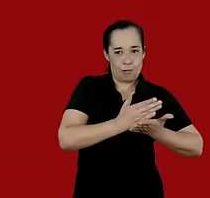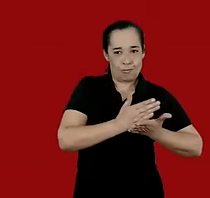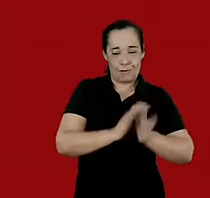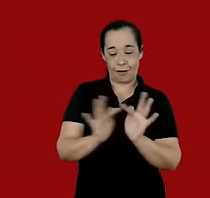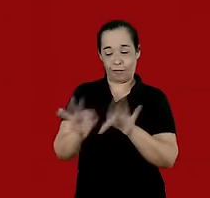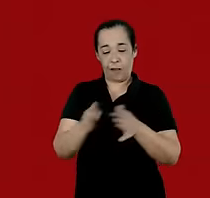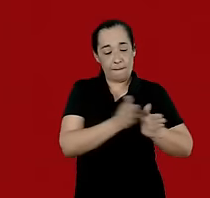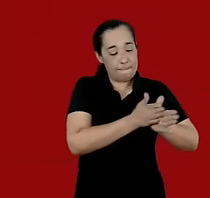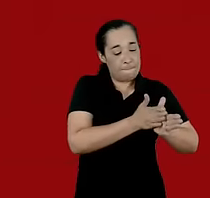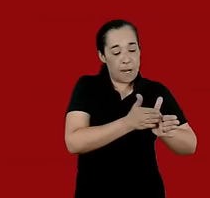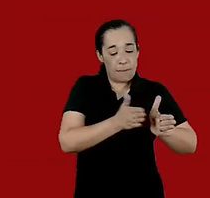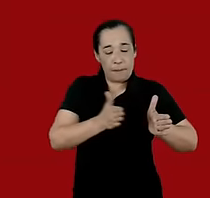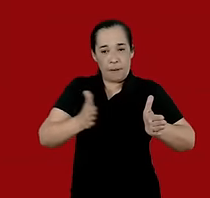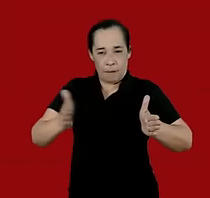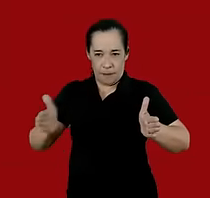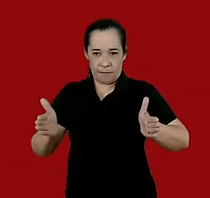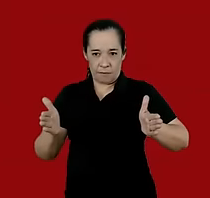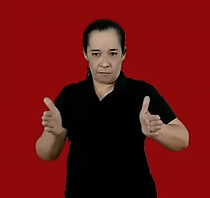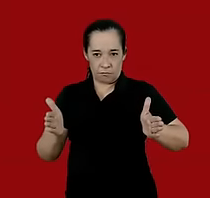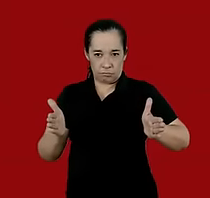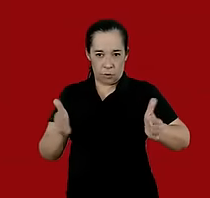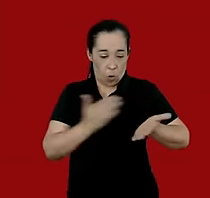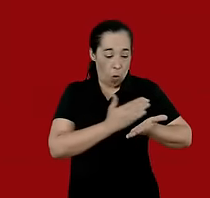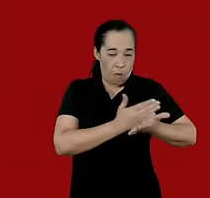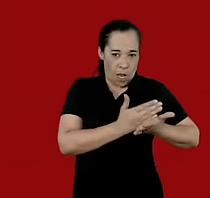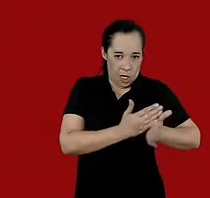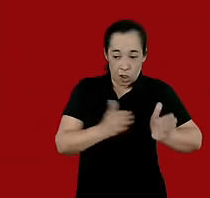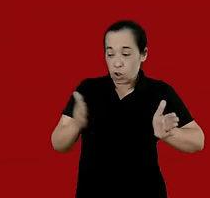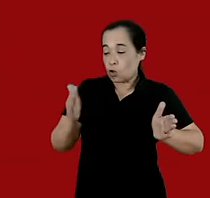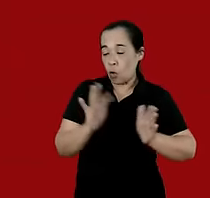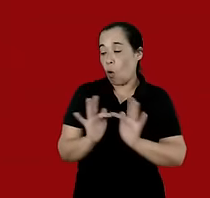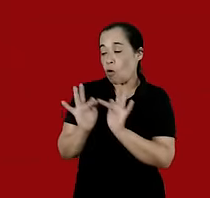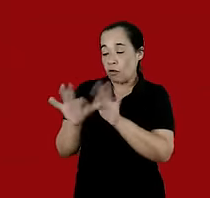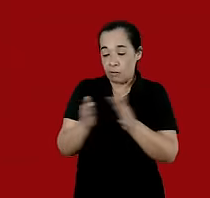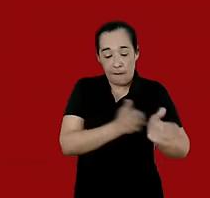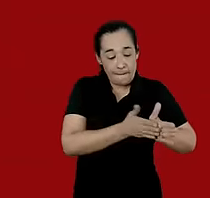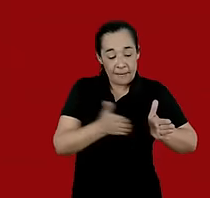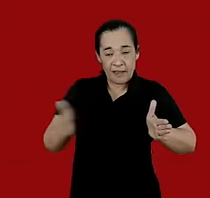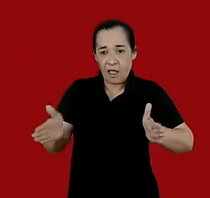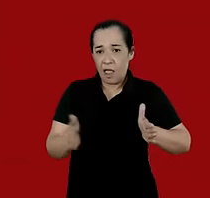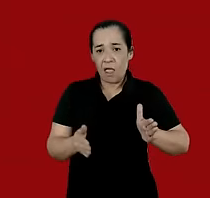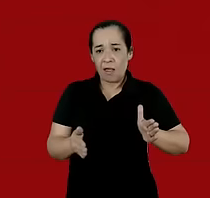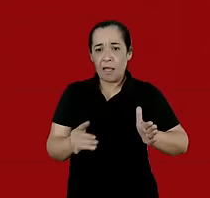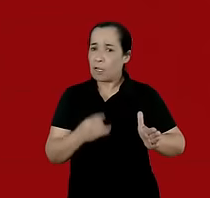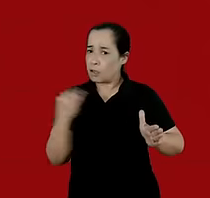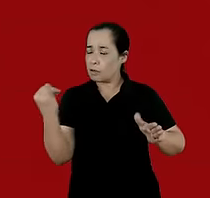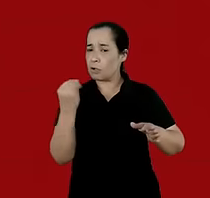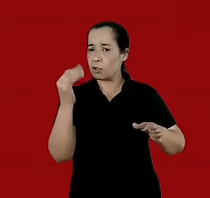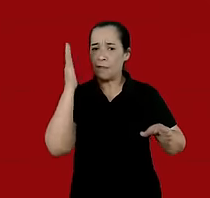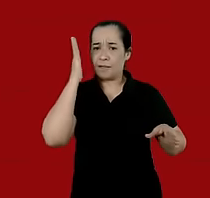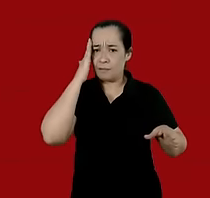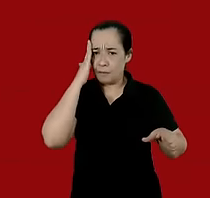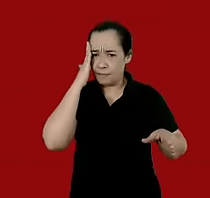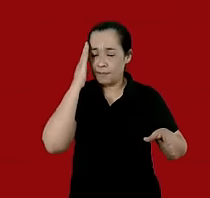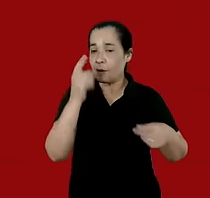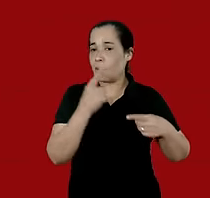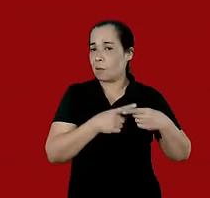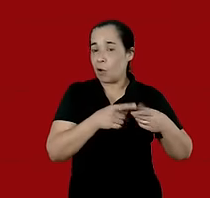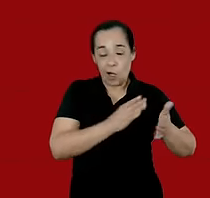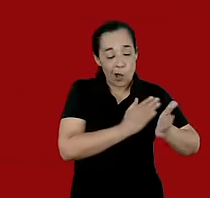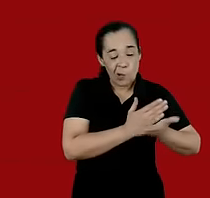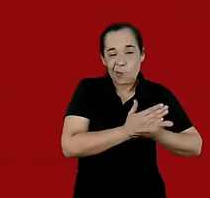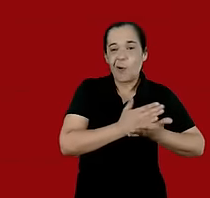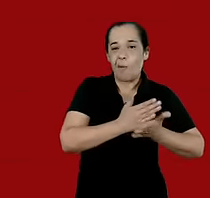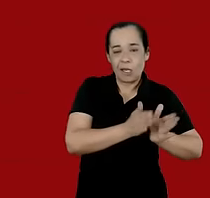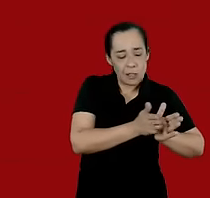vivendo agora a gente tá estimando a data final mas nos outros a gente tem a gente viu que tem uma característica muito importante que no início do ciclo o